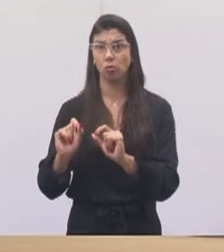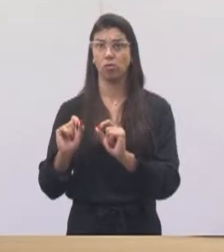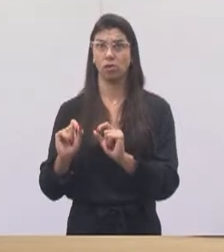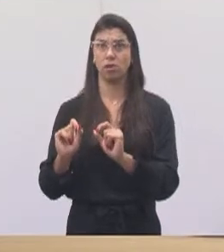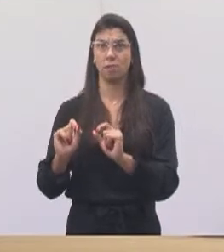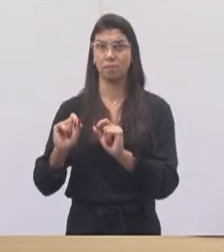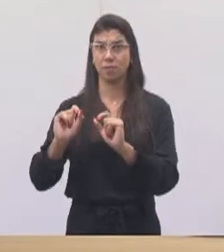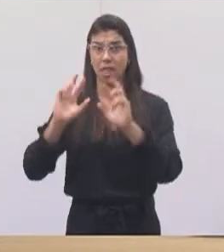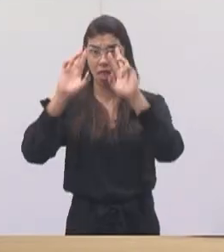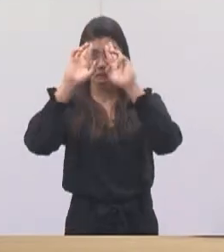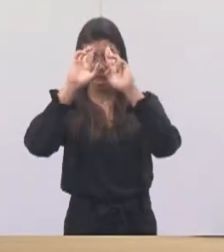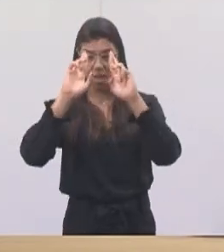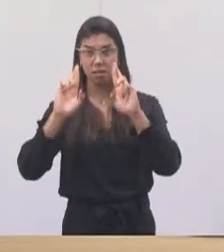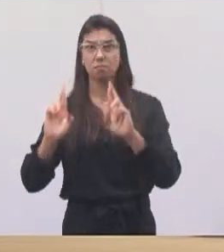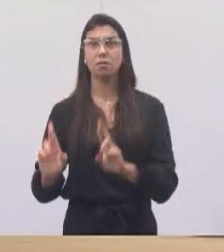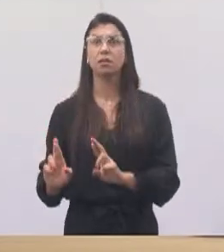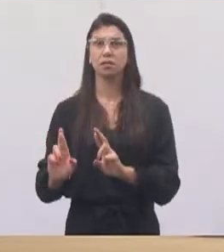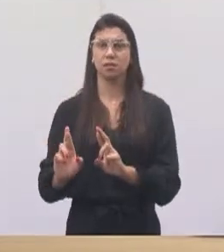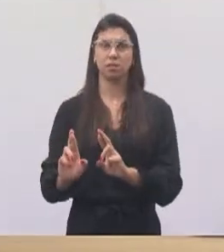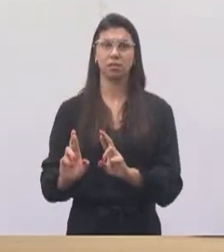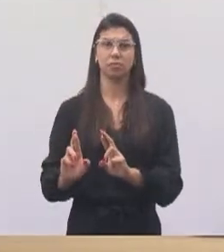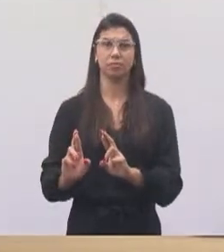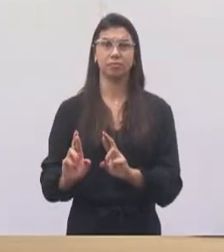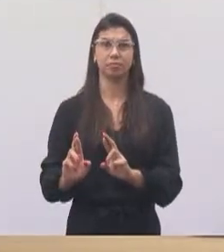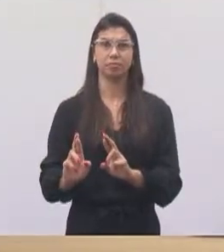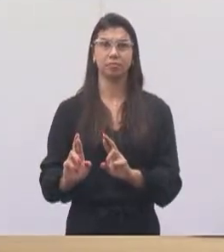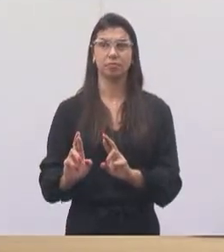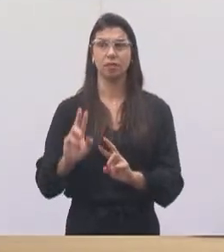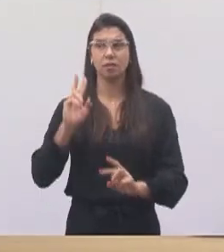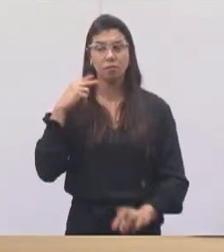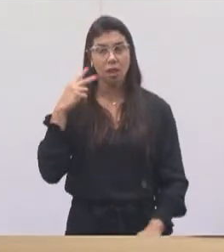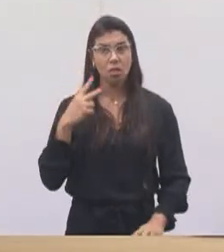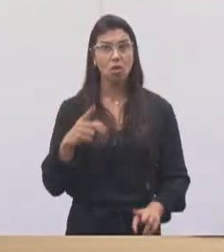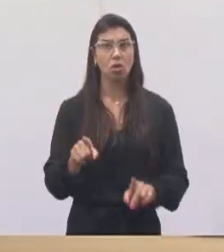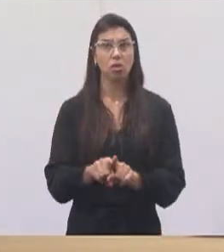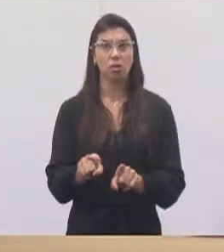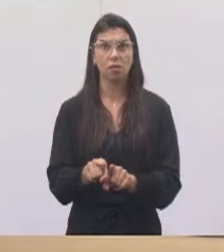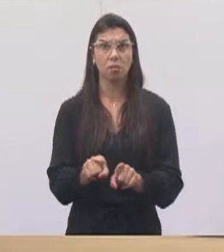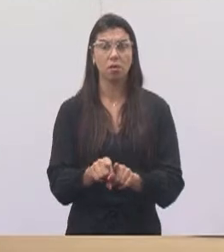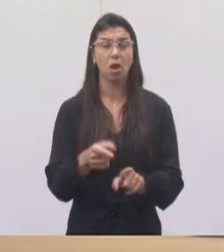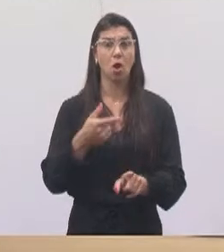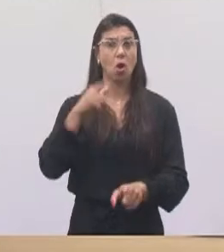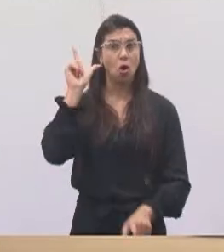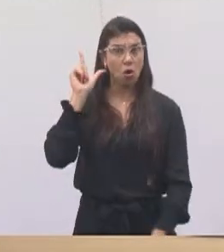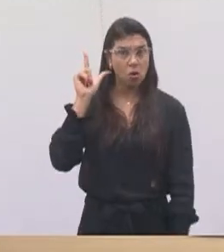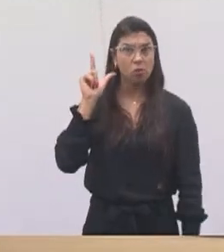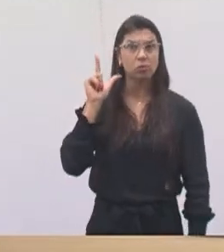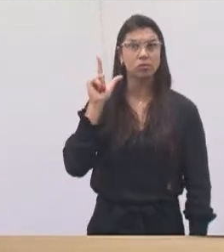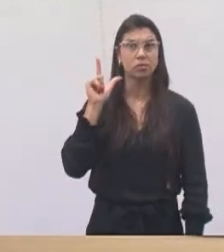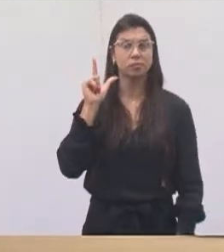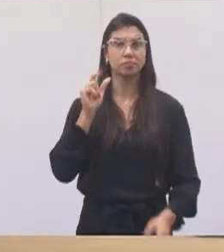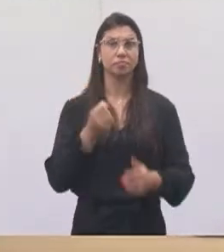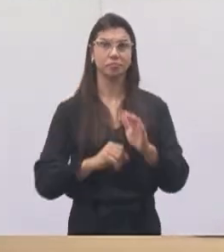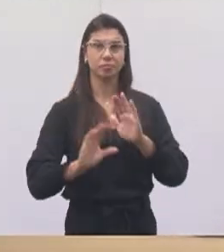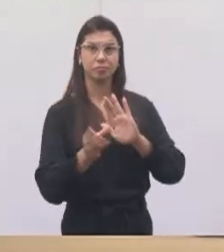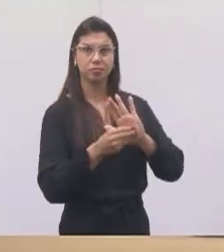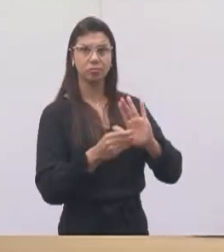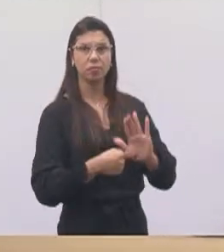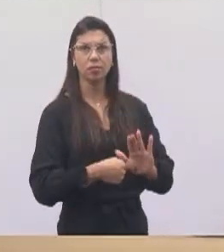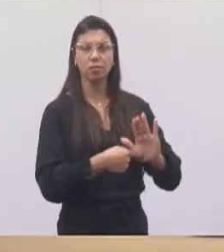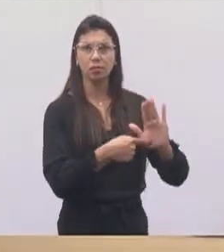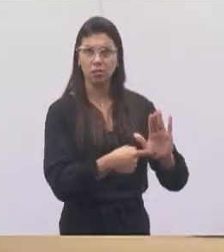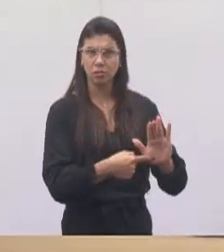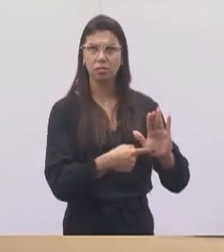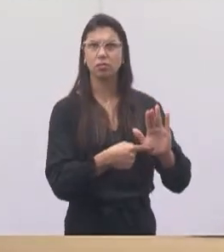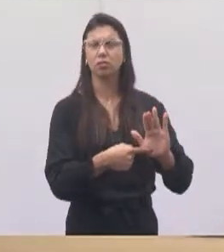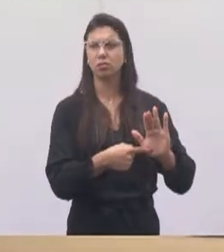é? Respeito ao Poder Legislativo. Aliás, vereador, ontem Vossa Excelência esteve lá na entrega das emendas. As emendas